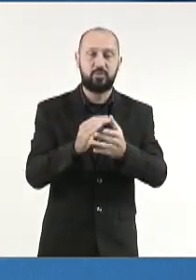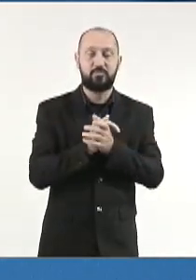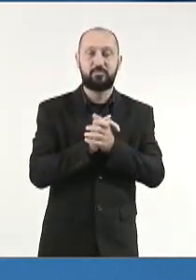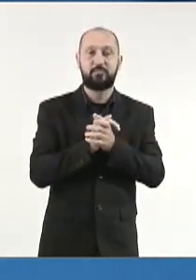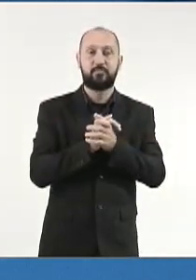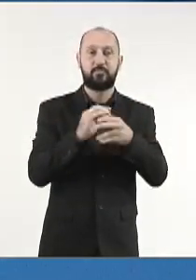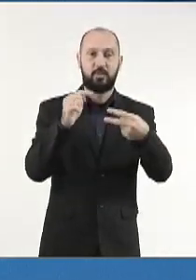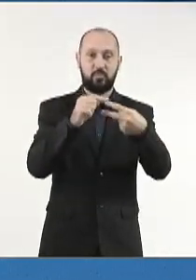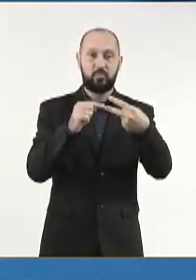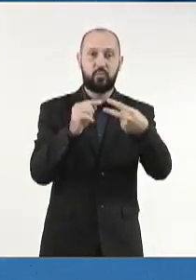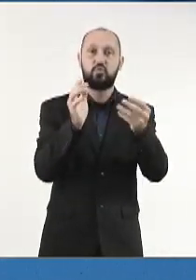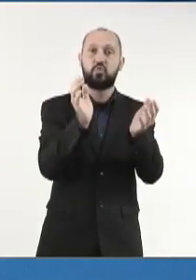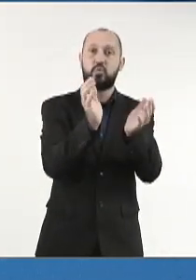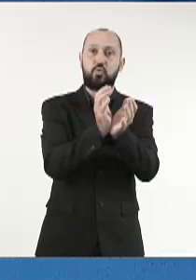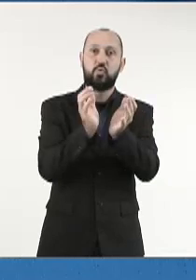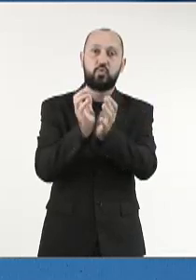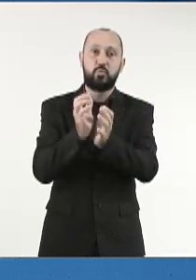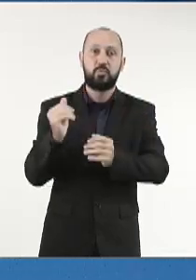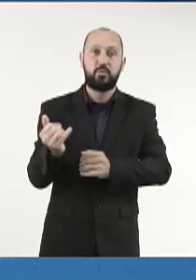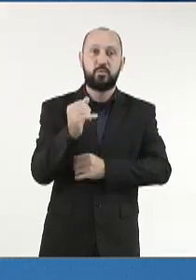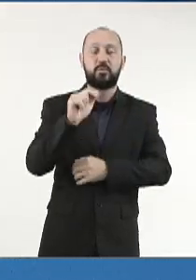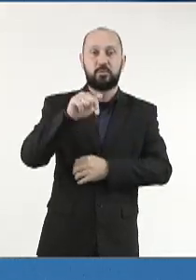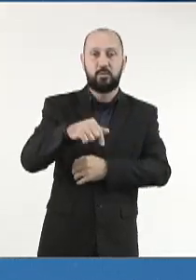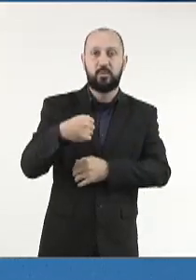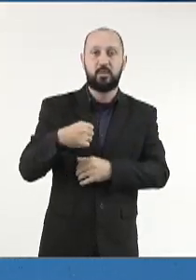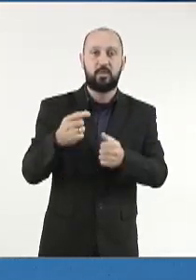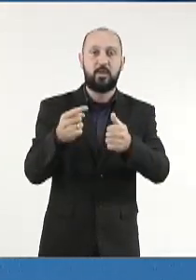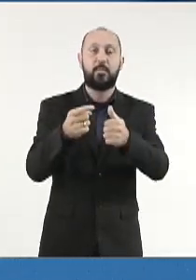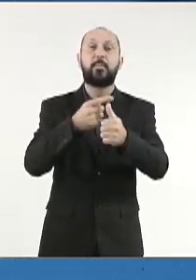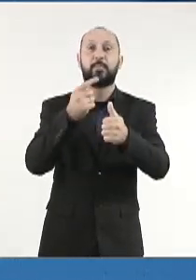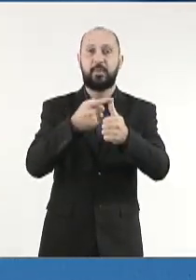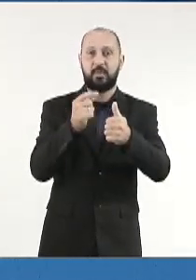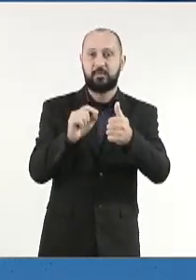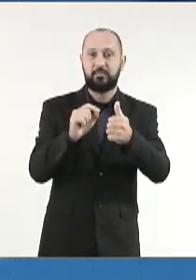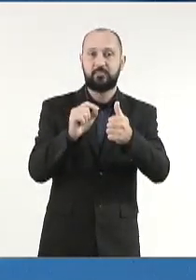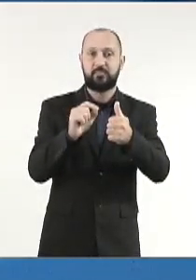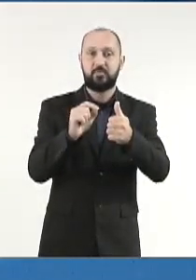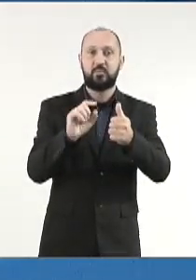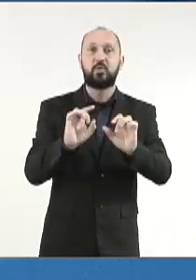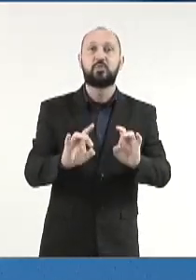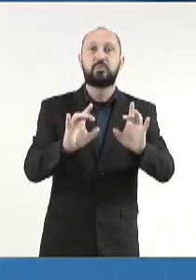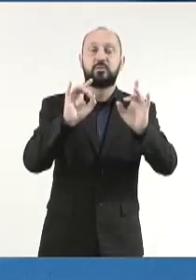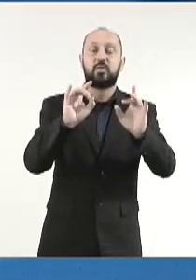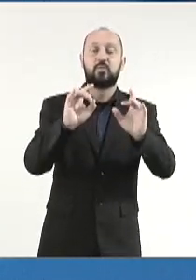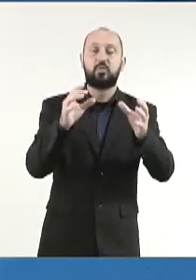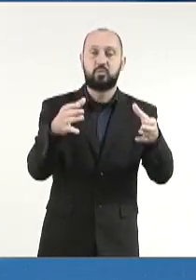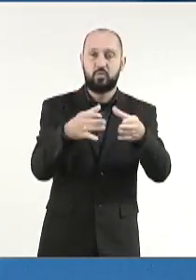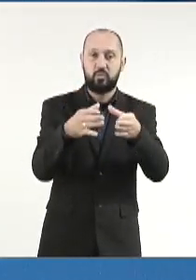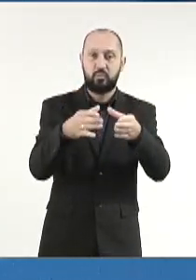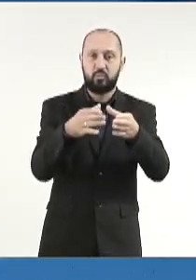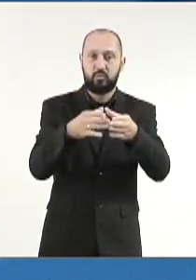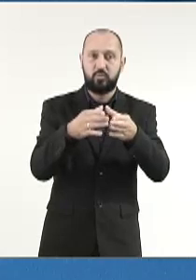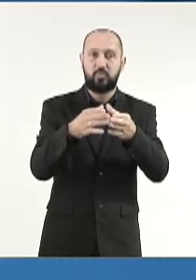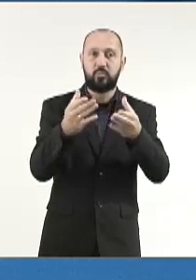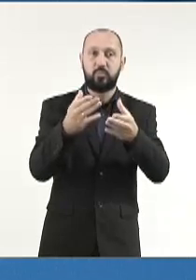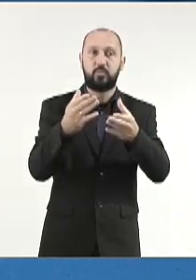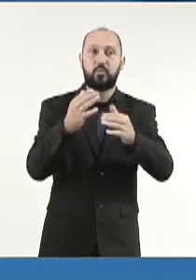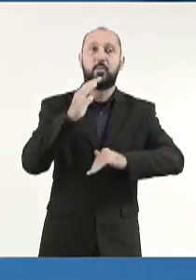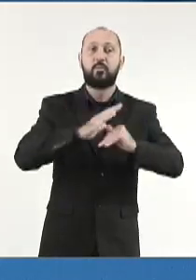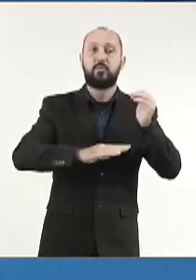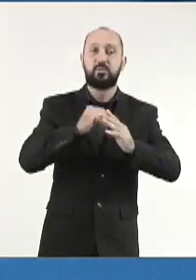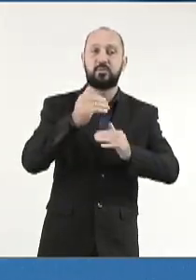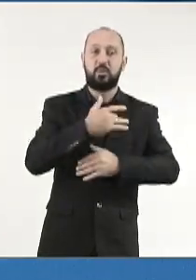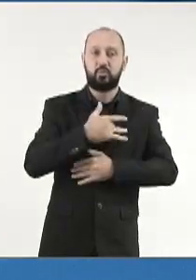para duas categorias importantes que estão aqui. A primeira delas, os queridos agentes de saúde, que